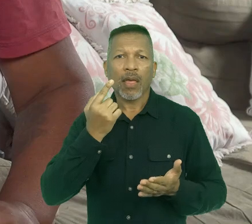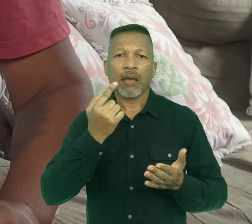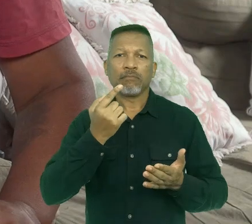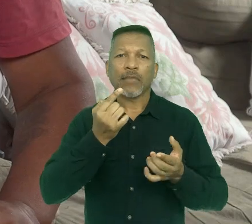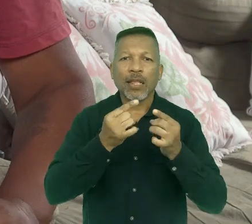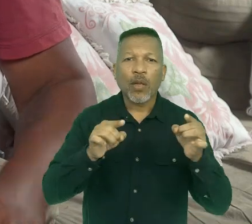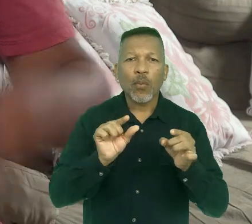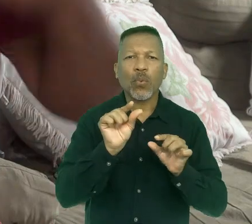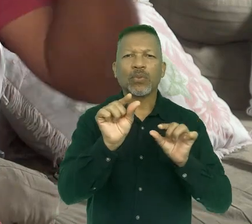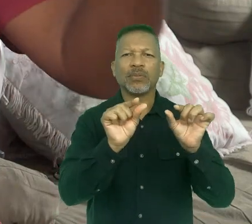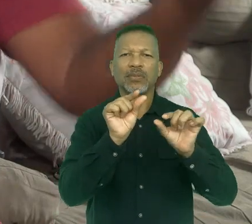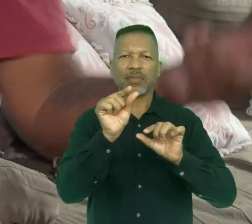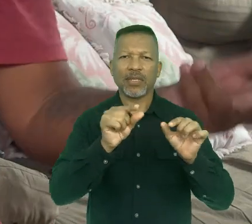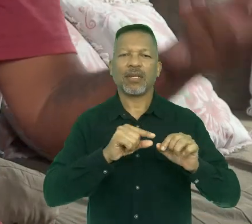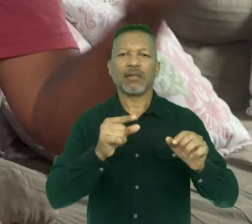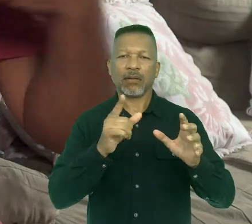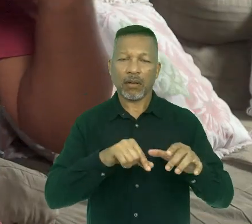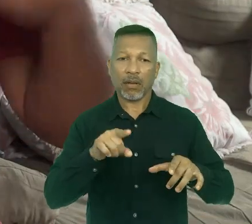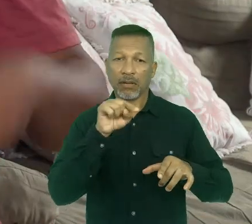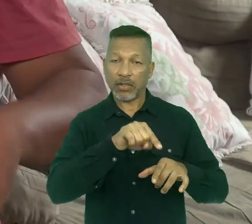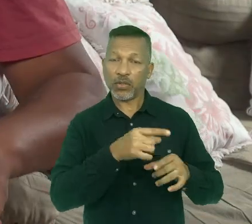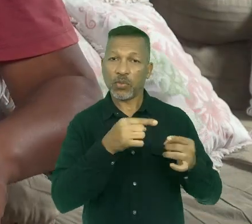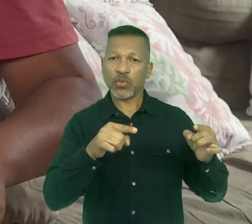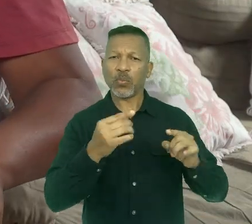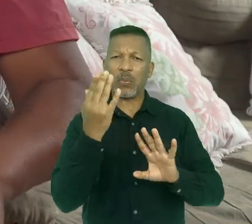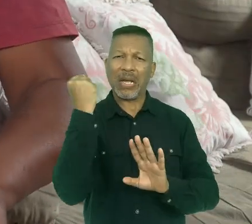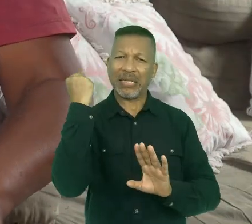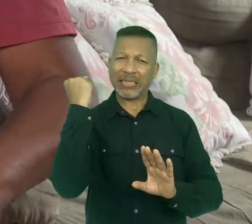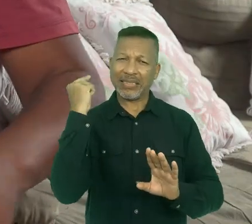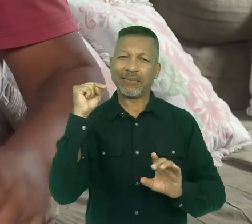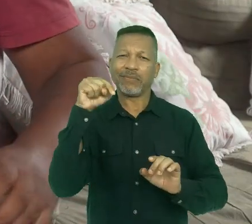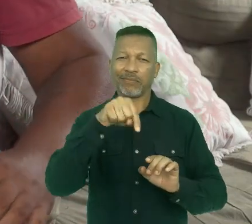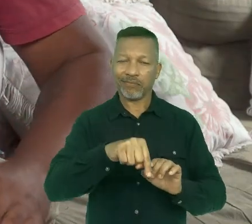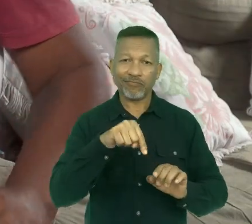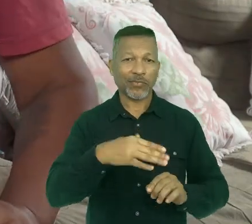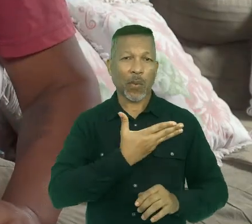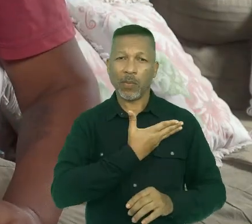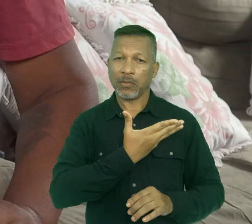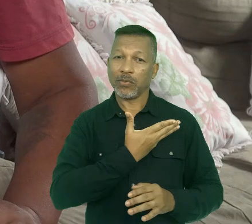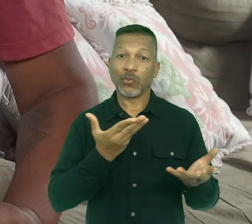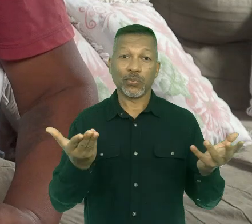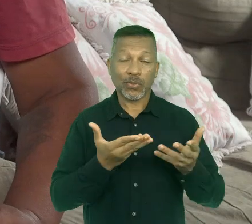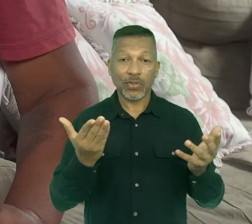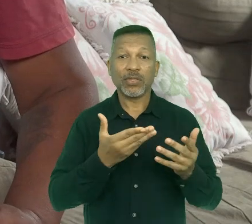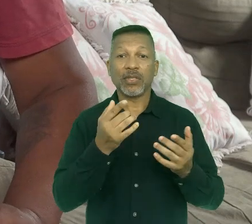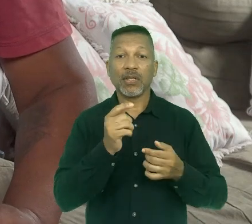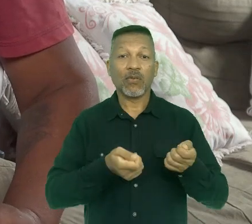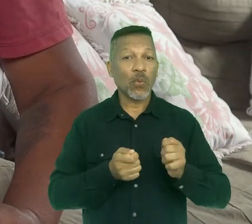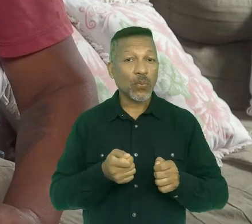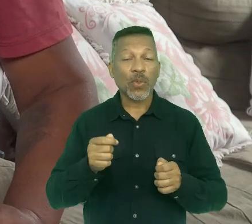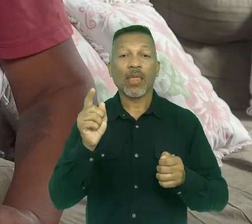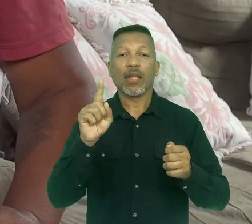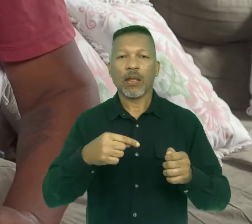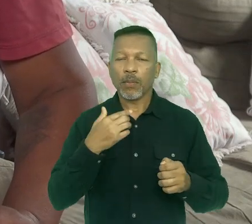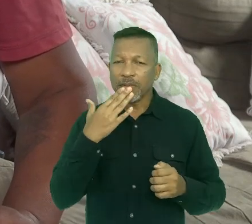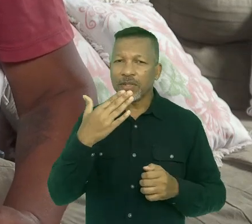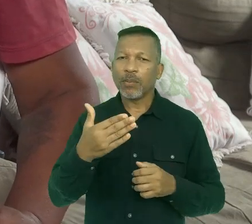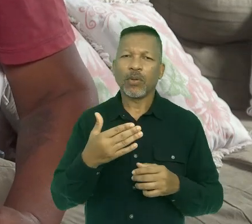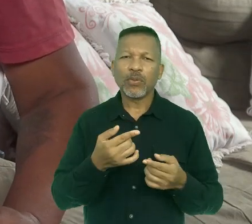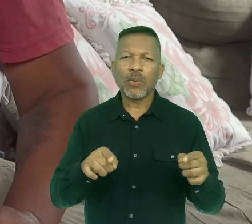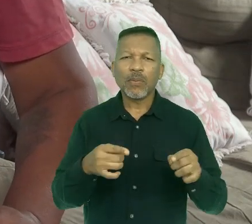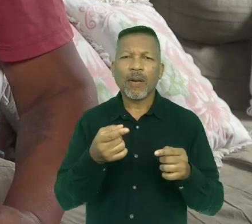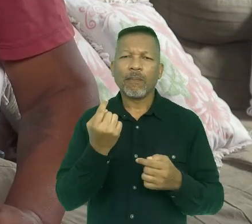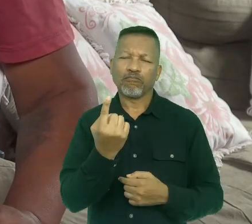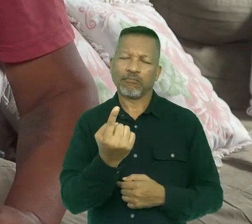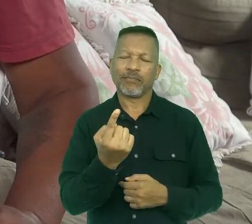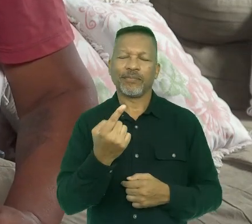canjas nos lugares. Às vezes o Elcio Rodrigues, esses músicos daqui que são antigos, são grandes amigos hoje, estavam tocando e eu pedia, deixa eu tocar uma